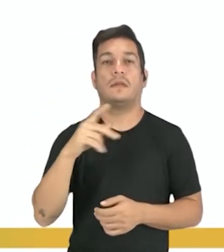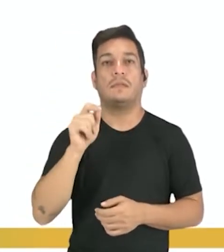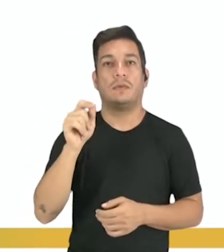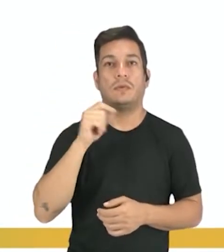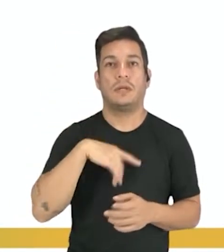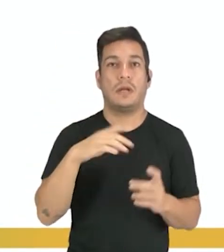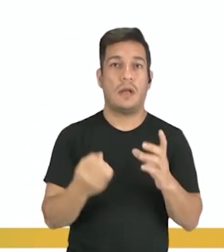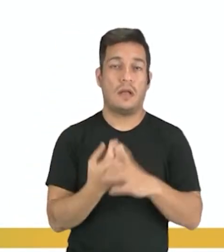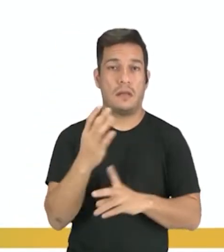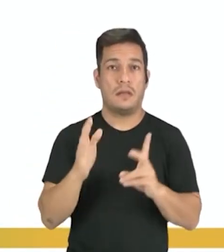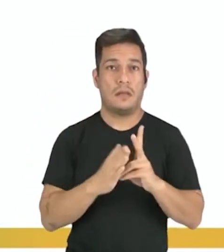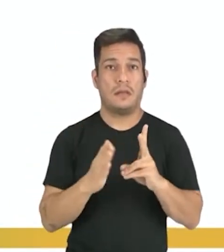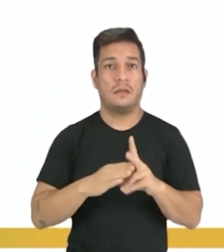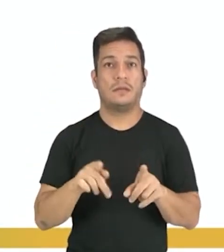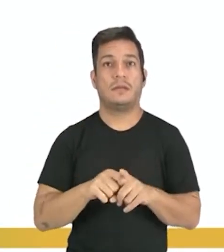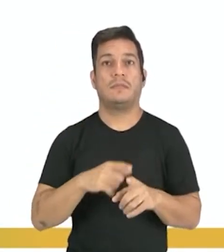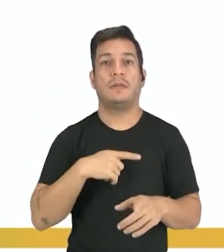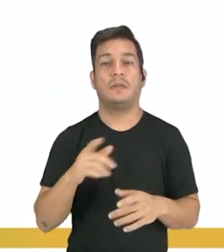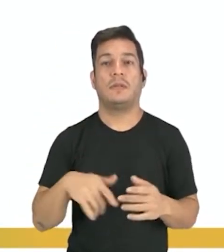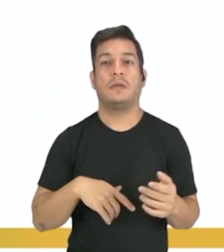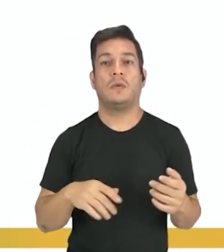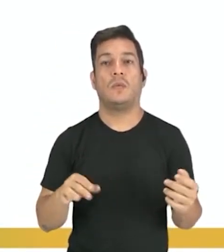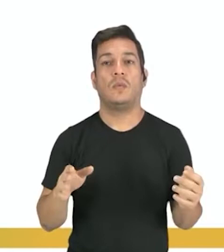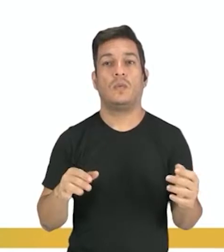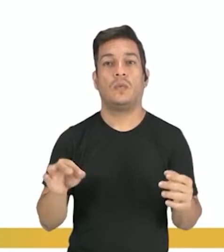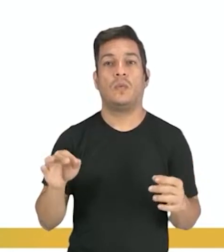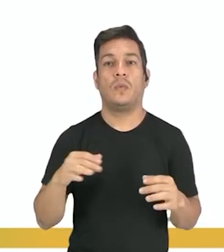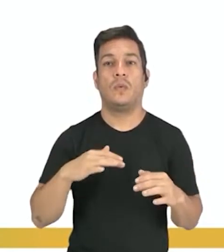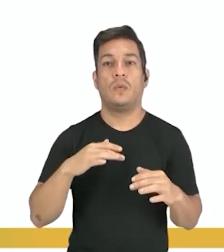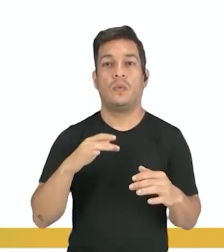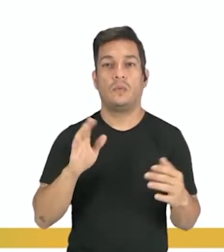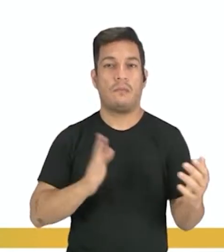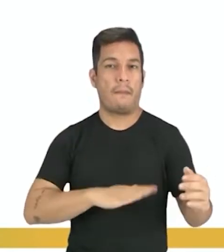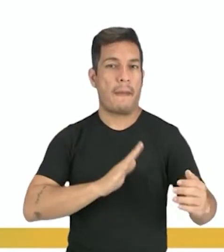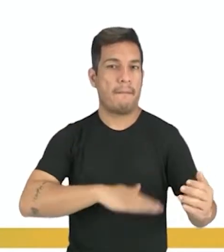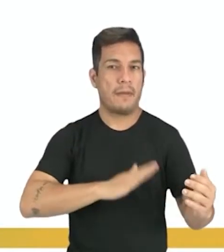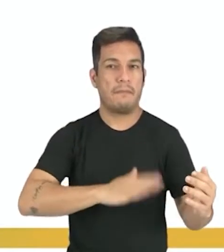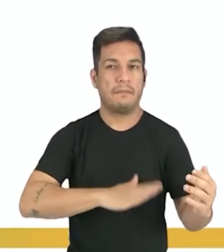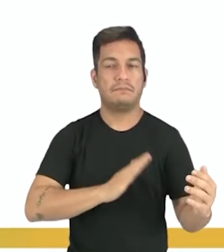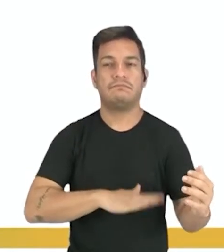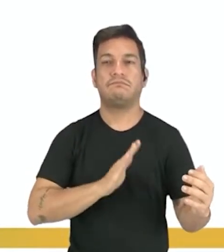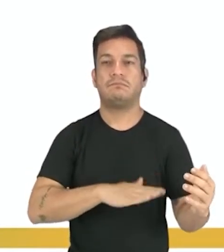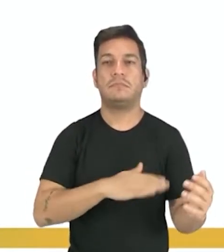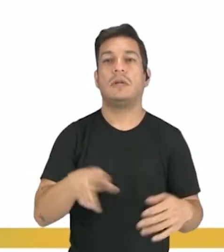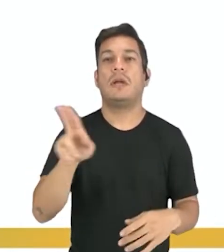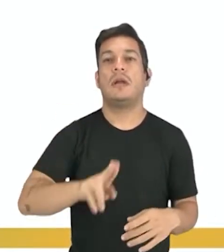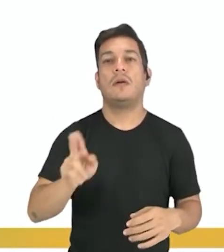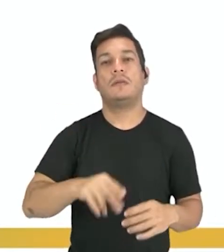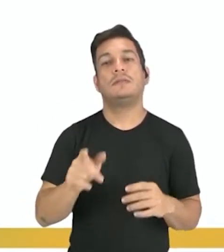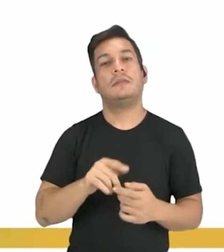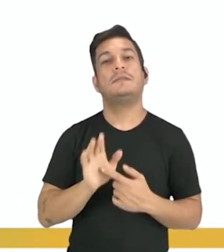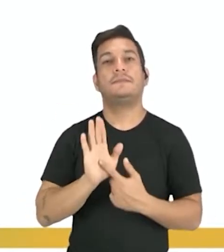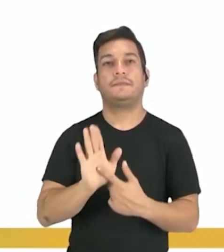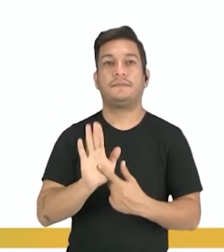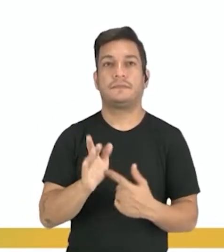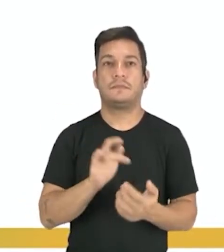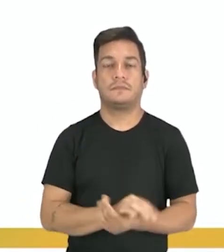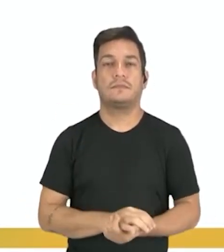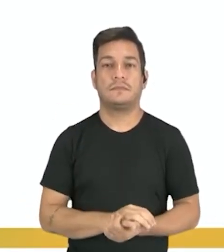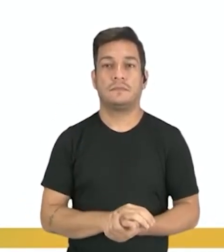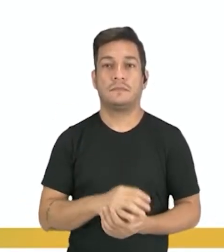tem origem indígena e remete ao instrumento de percussão parecido com o tambor que é utilizado durante as apresentações